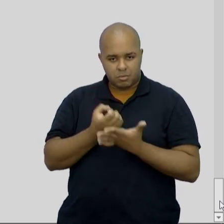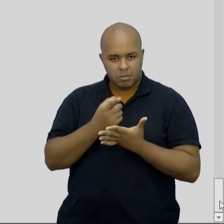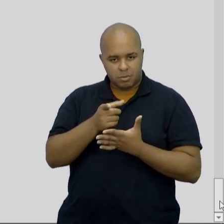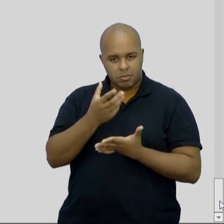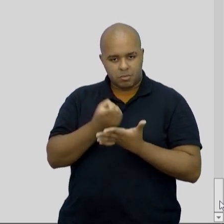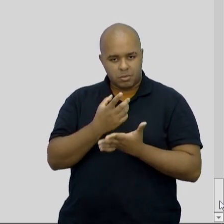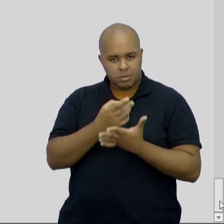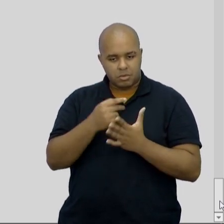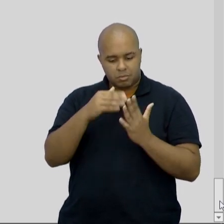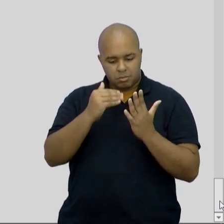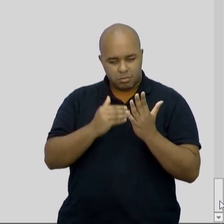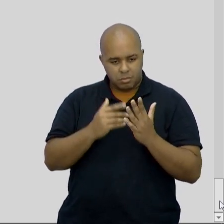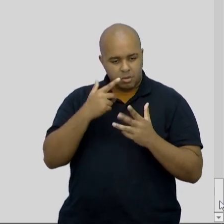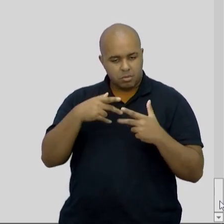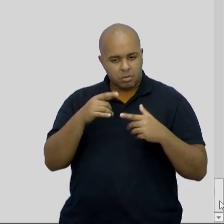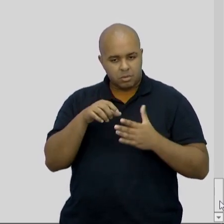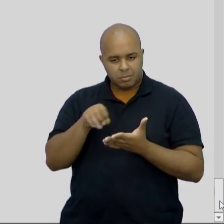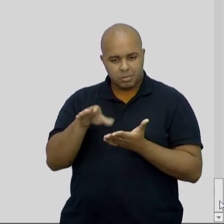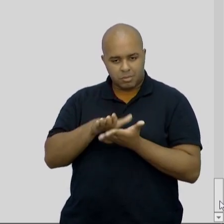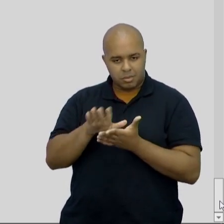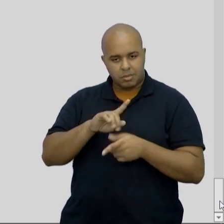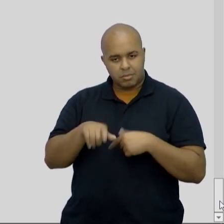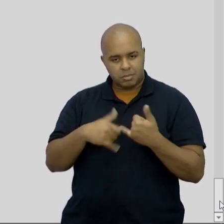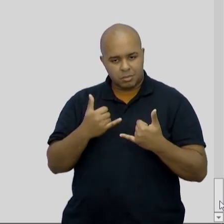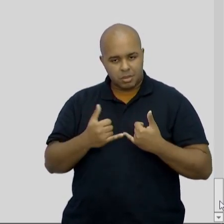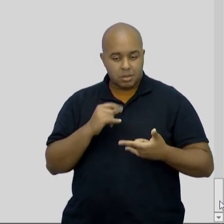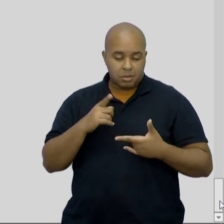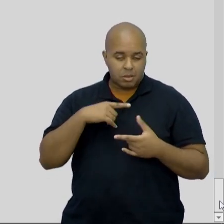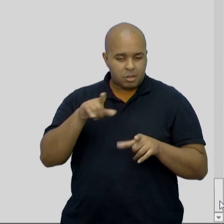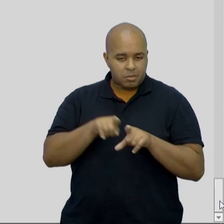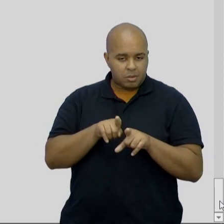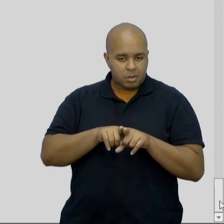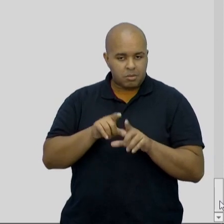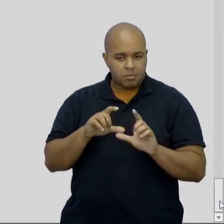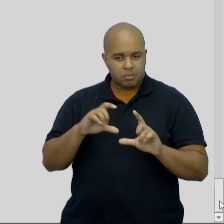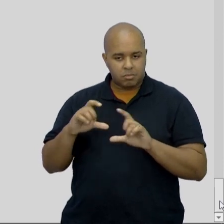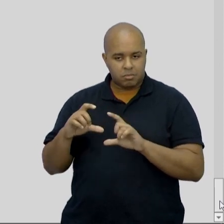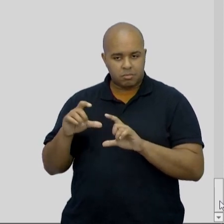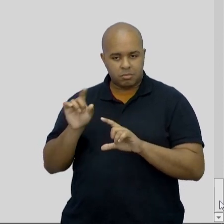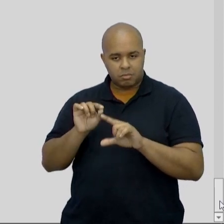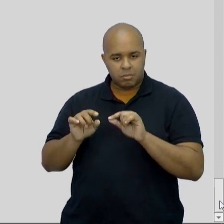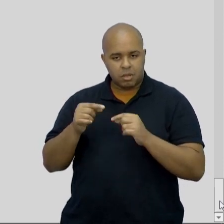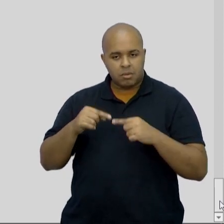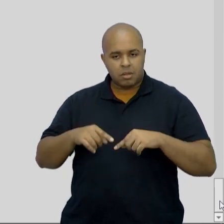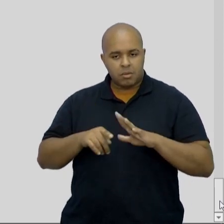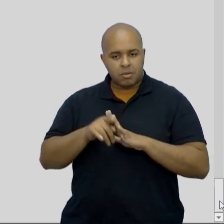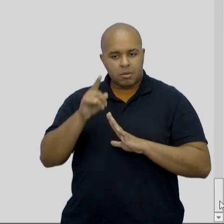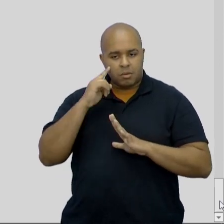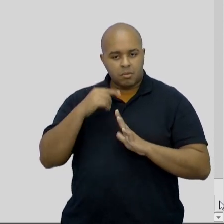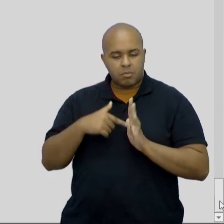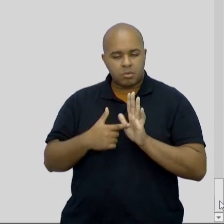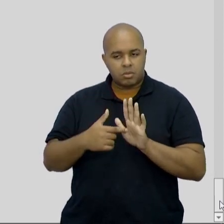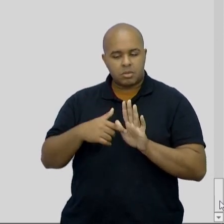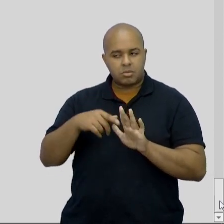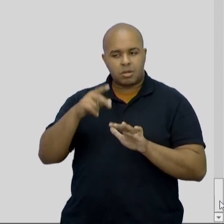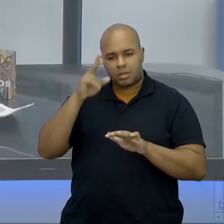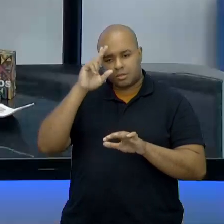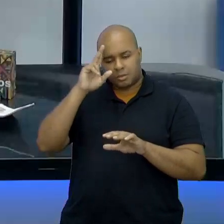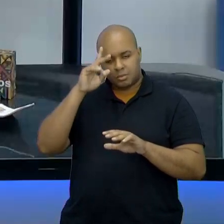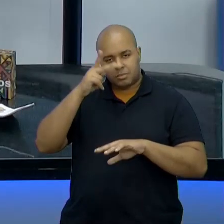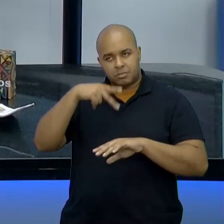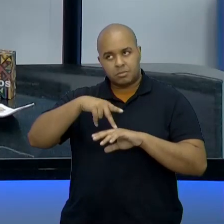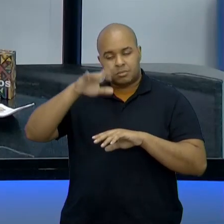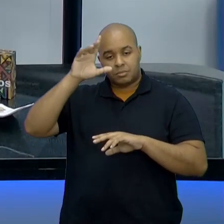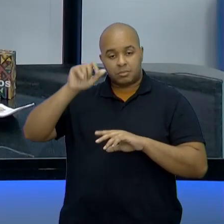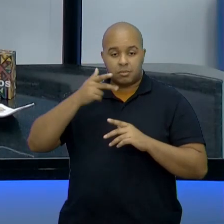os arquivos, imprimir e jogar. E aí também nós temos uma eletiva voltada à história da África.